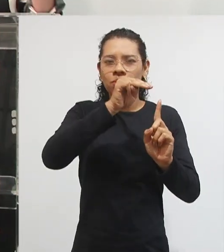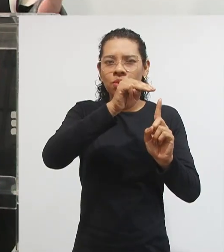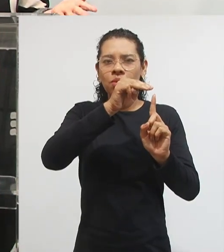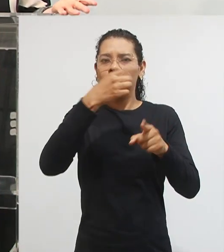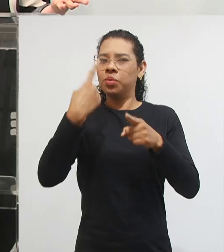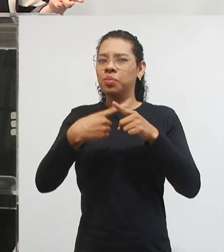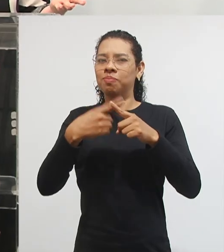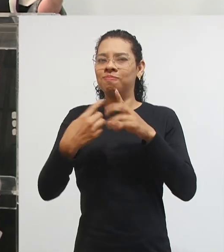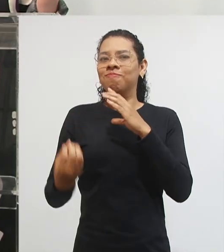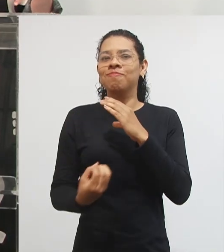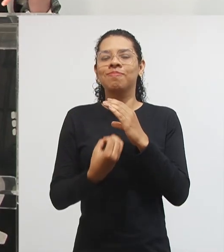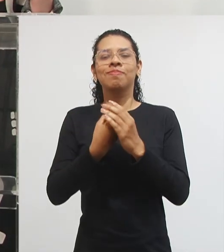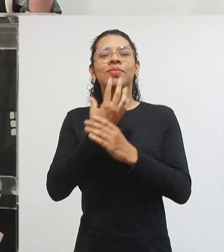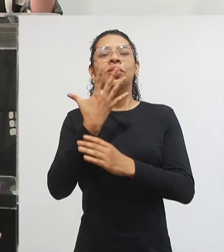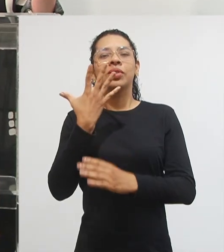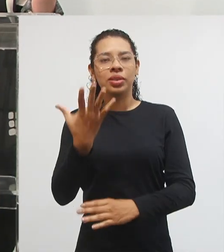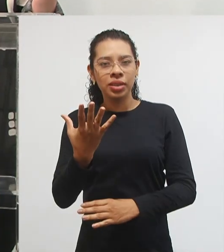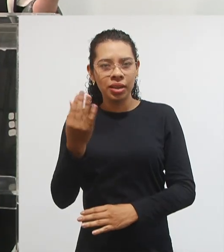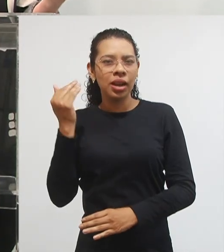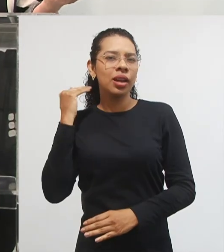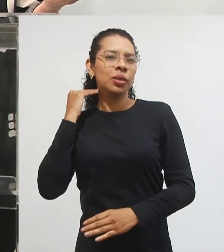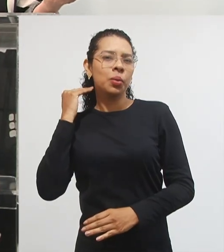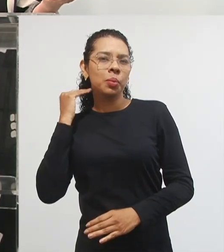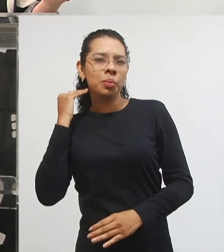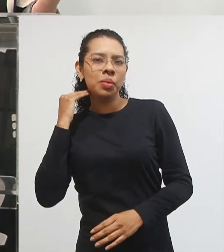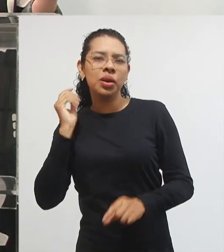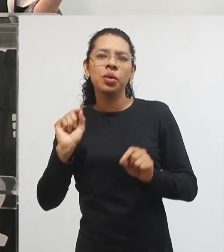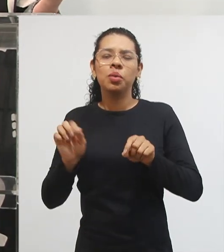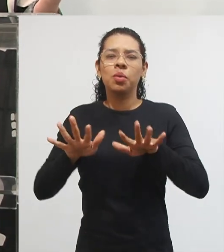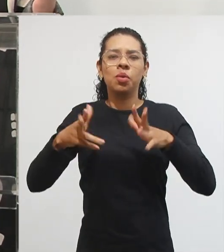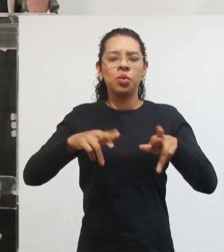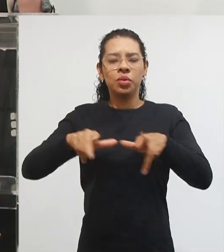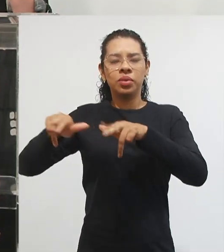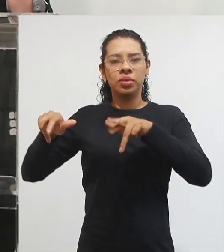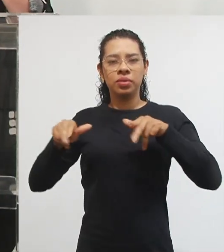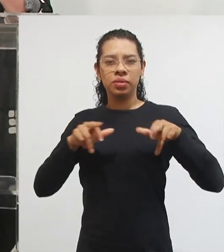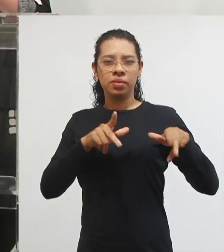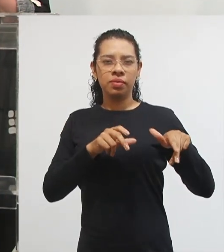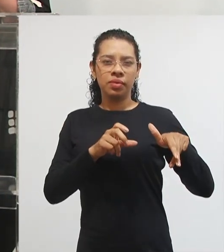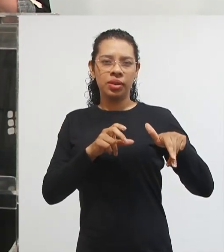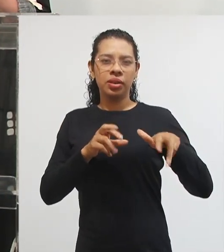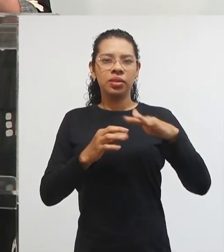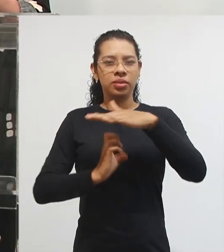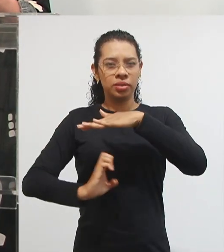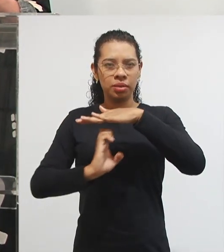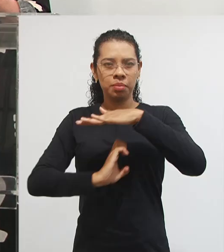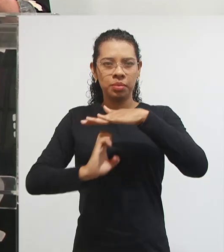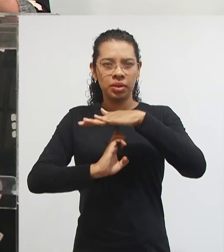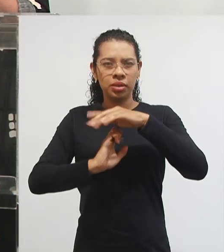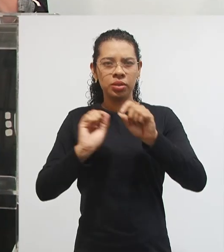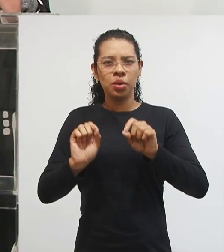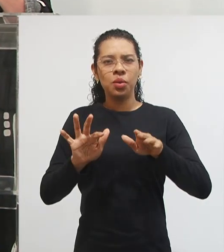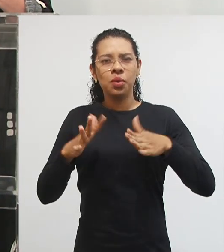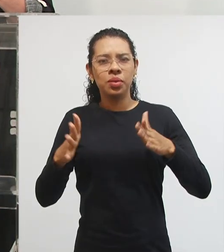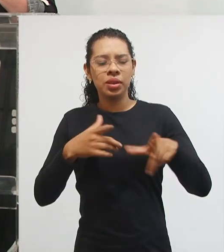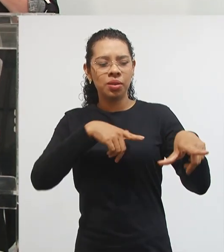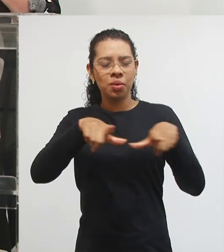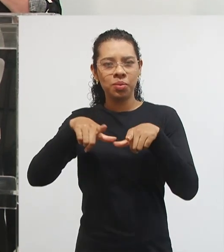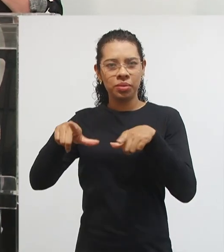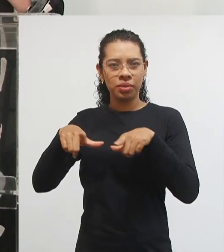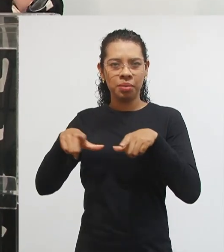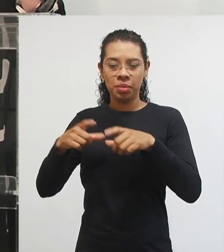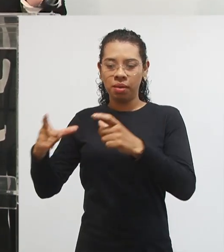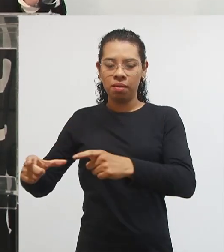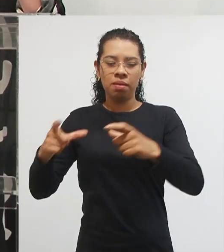ela existe, né? O que é que o cidadão pode obter dela, quais são os serviços que ela presta ao cidadão. Então, o